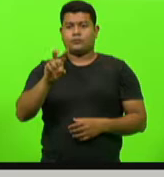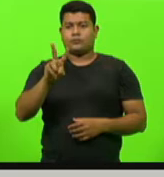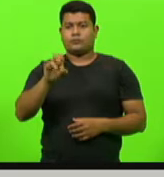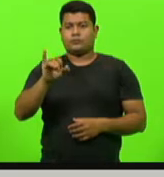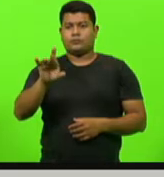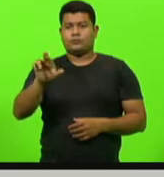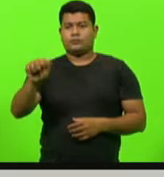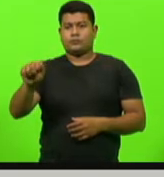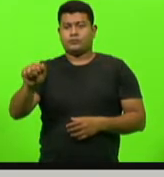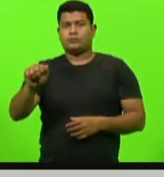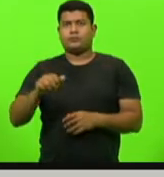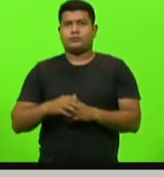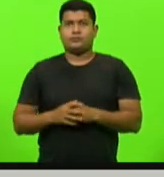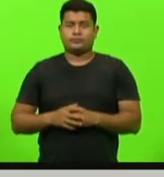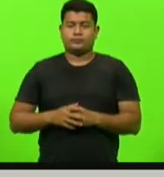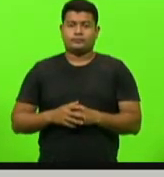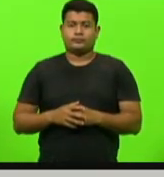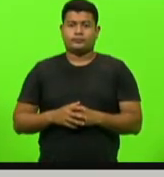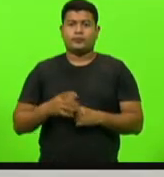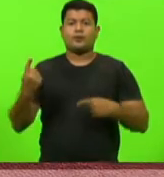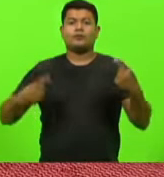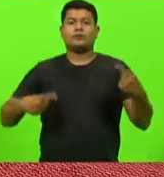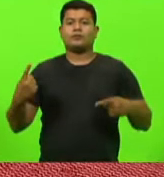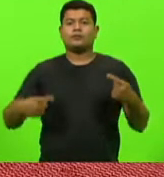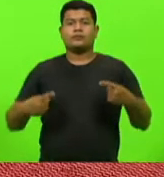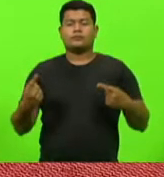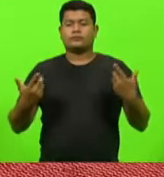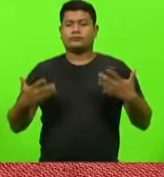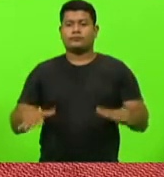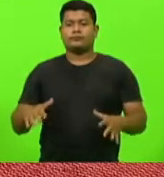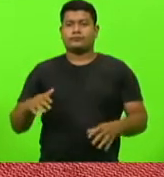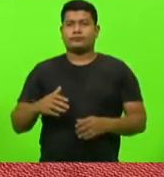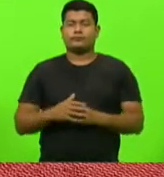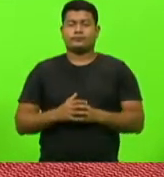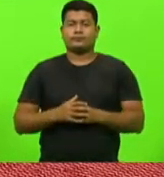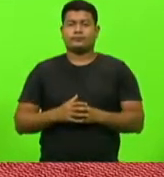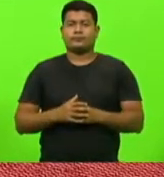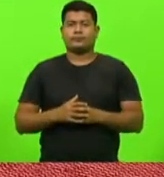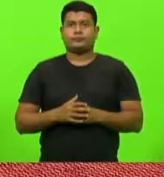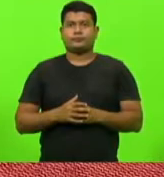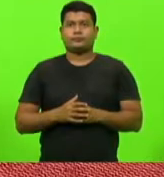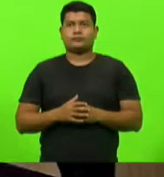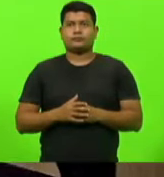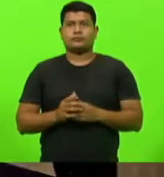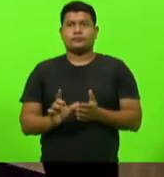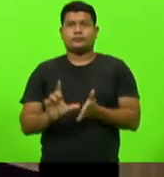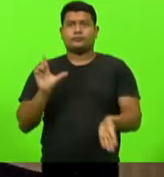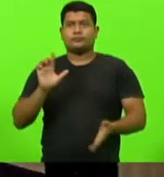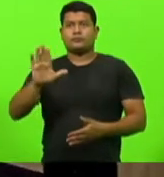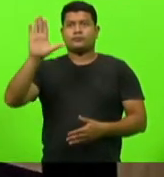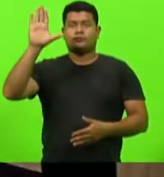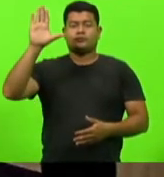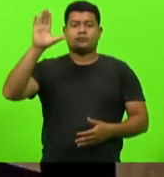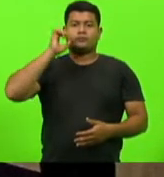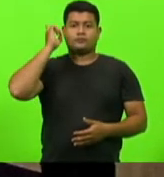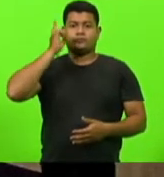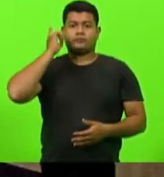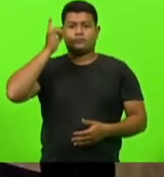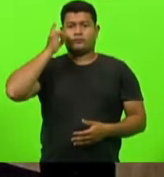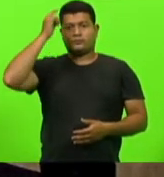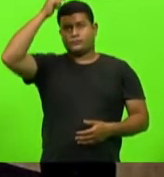Rosário. Em discussão, não havendo quem queira discutir. Só pela ordem, senhor. Pela ordem, deputado